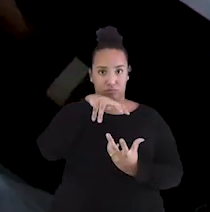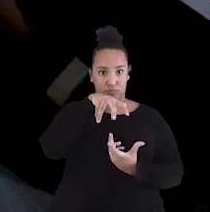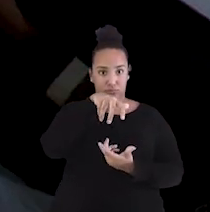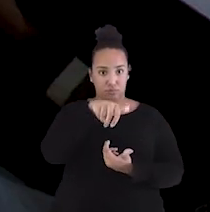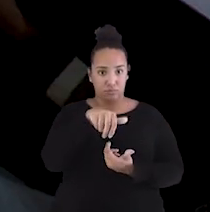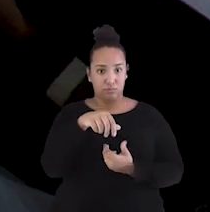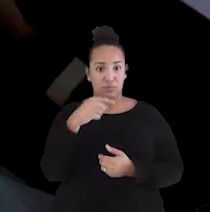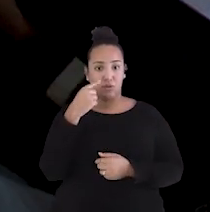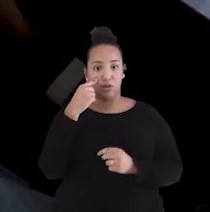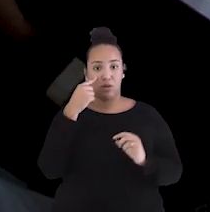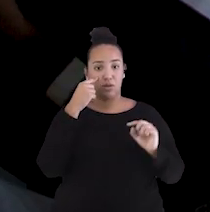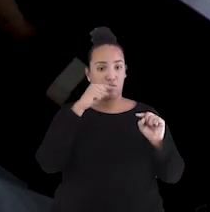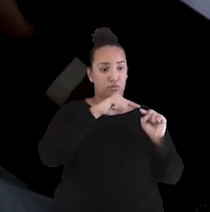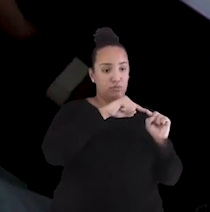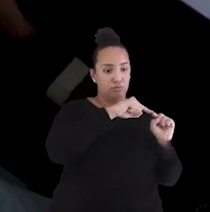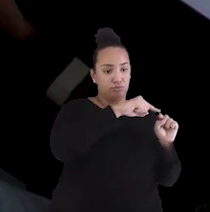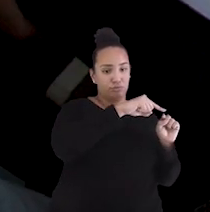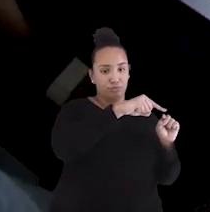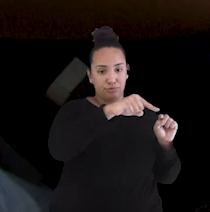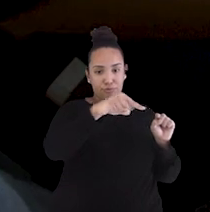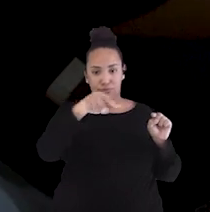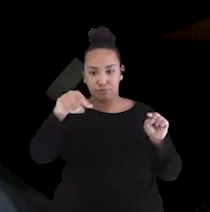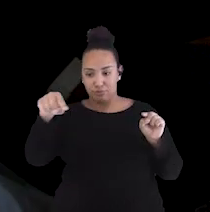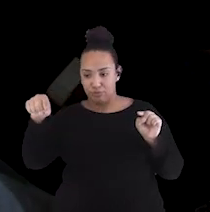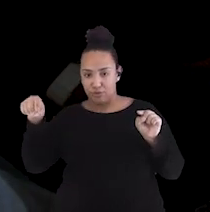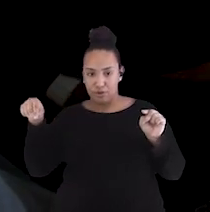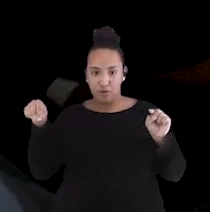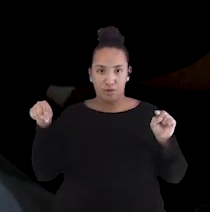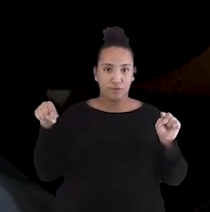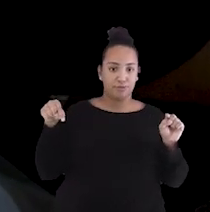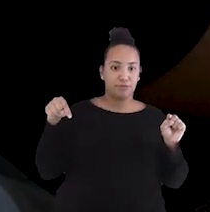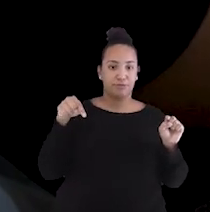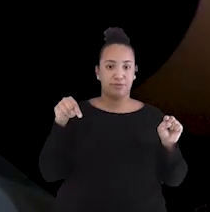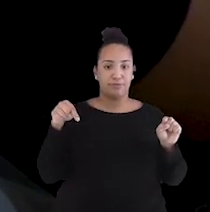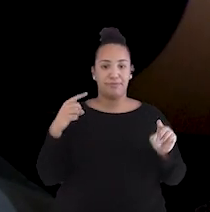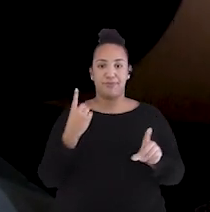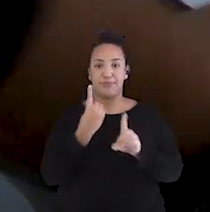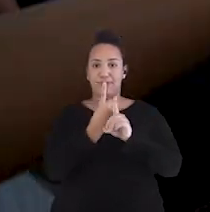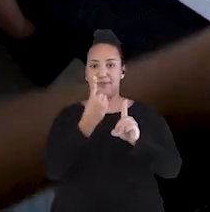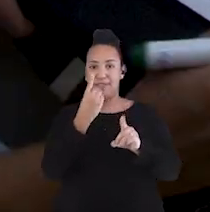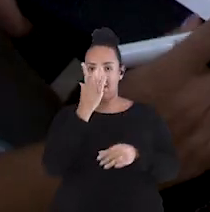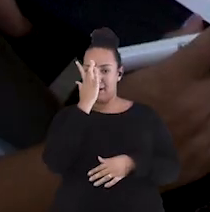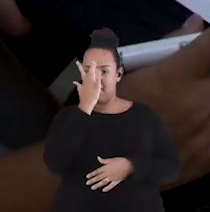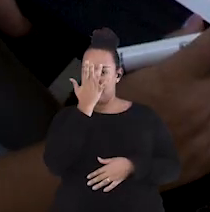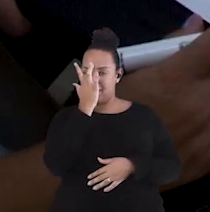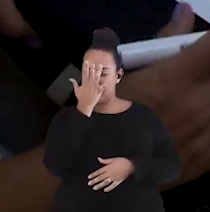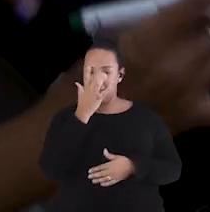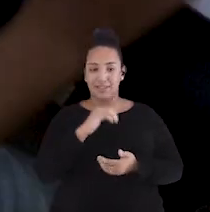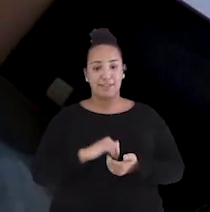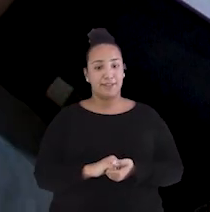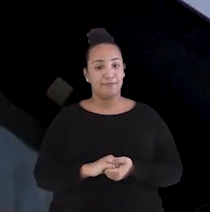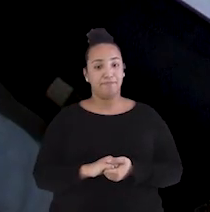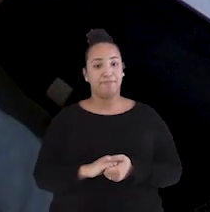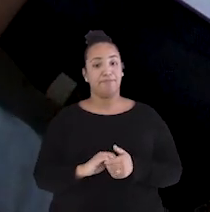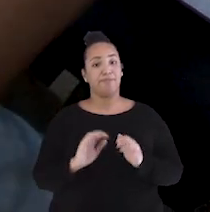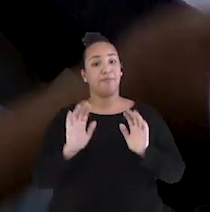redonda, ele iria navegar para cá, para sair aqui e chegar até as